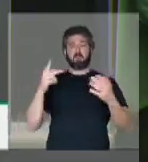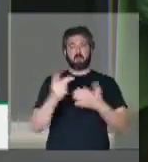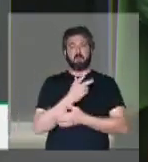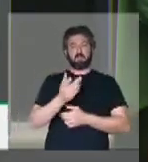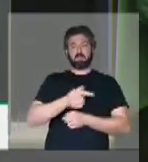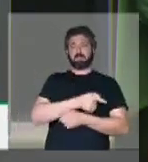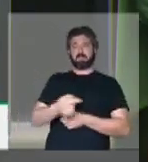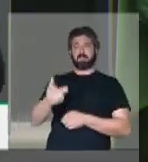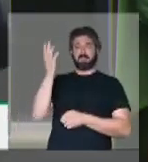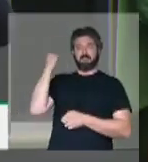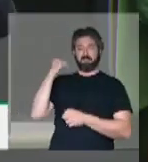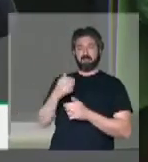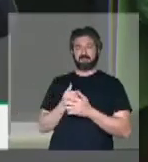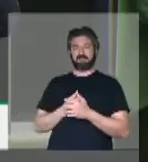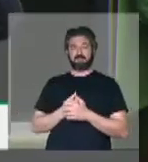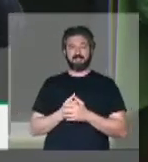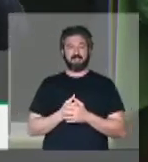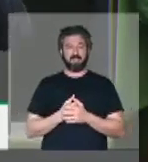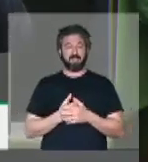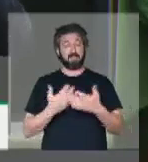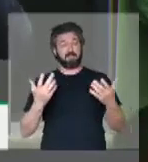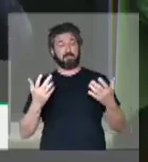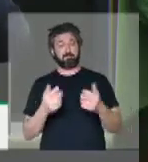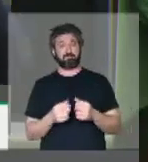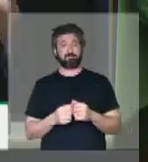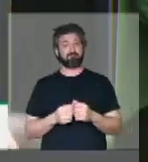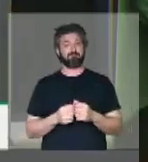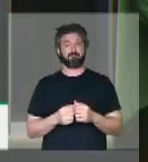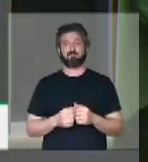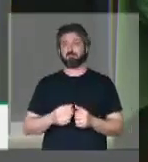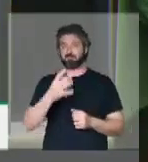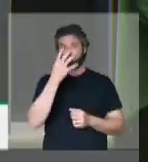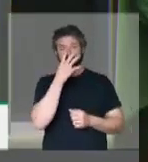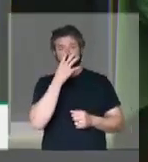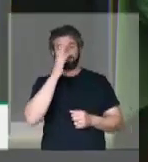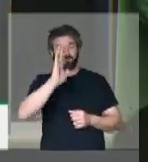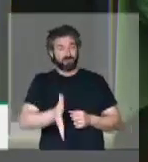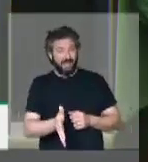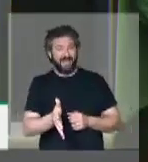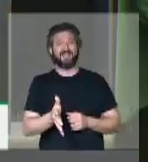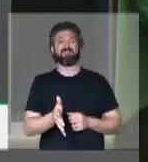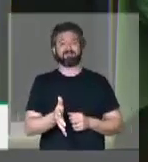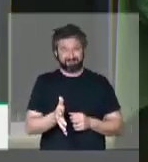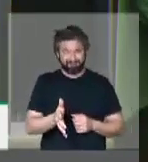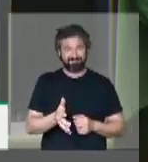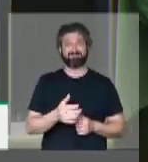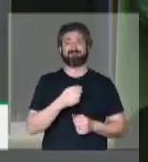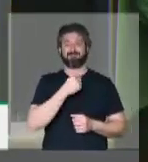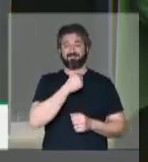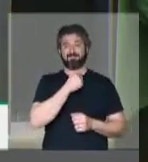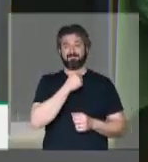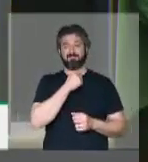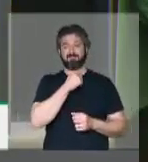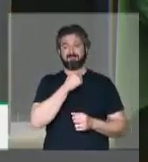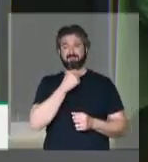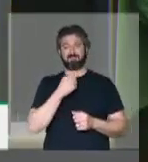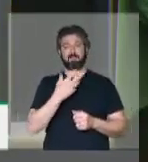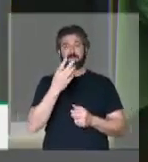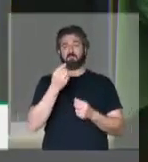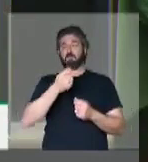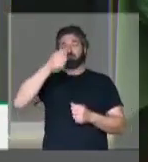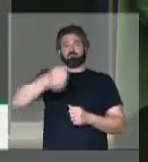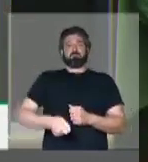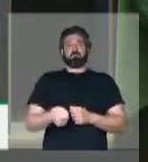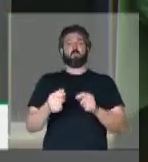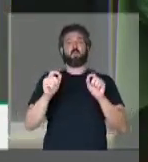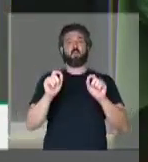semana passada e já assistindo de forma muito